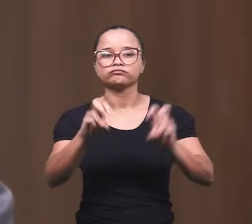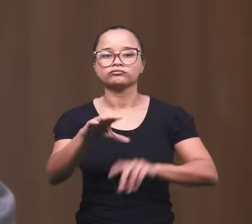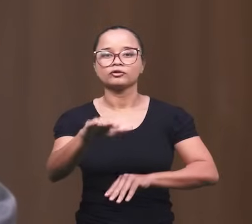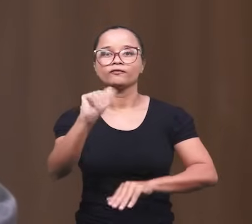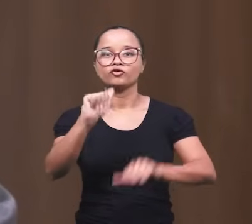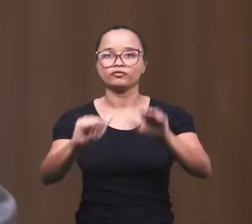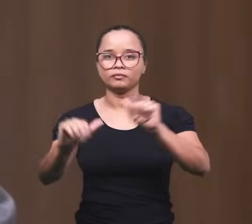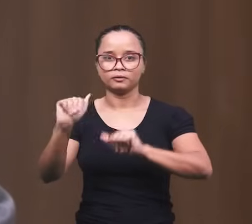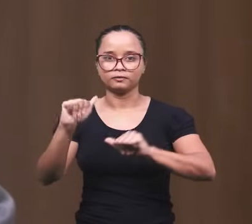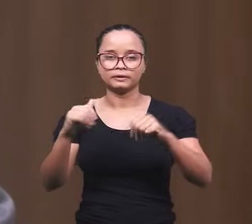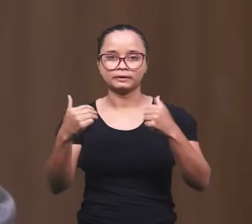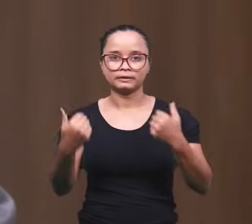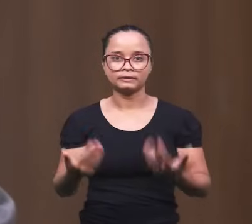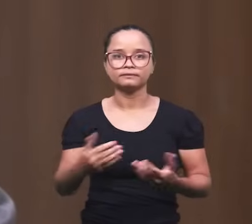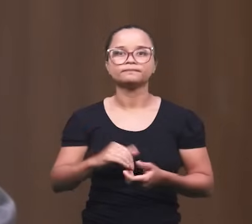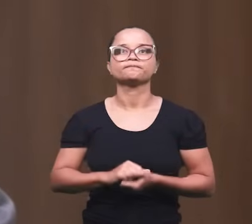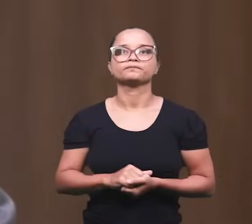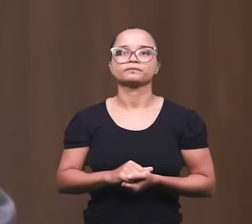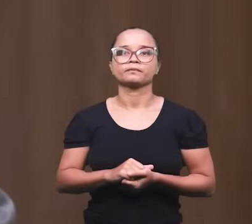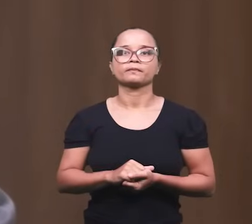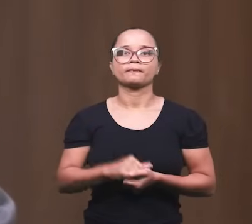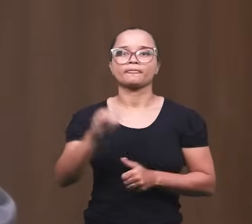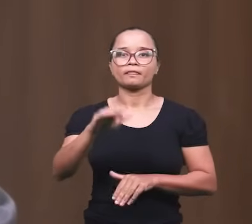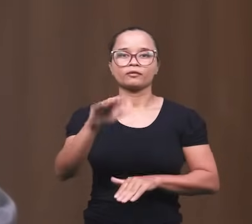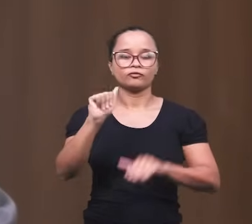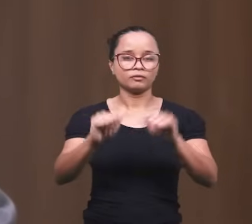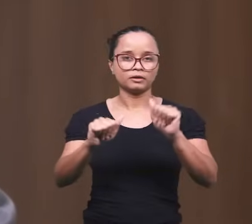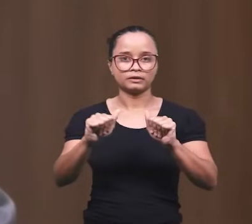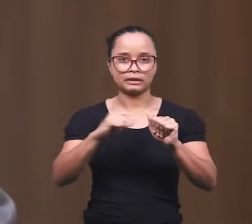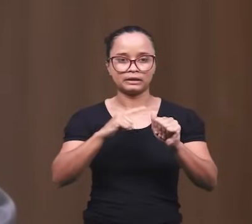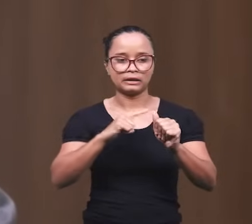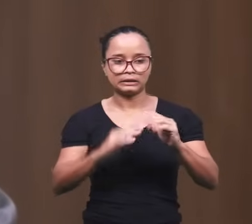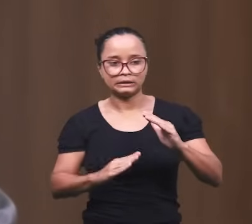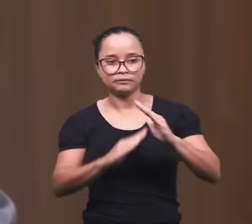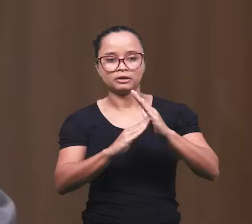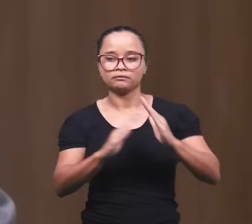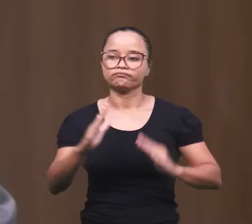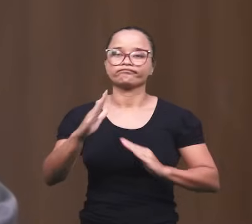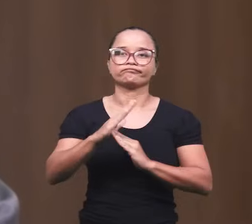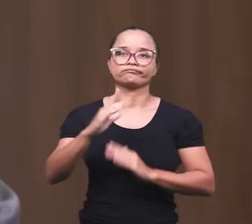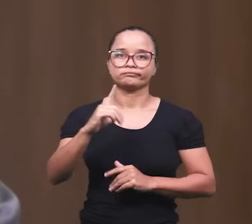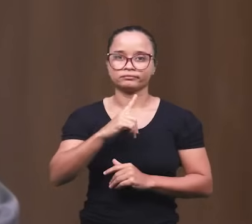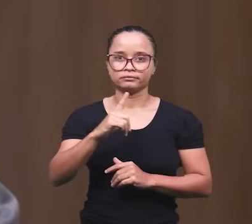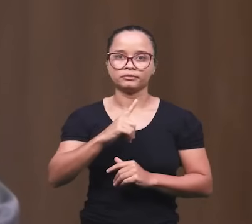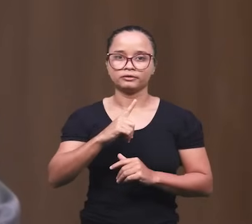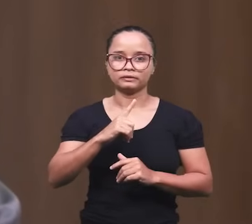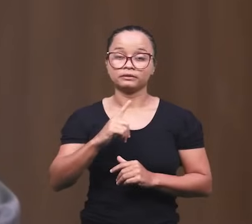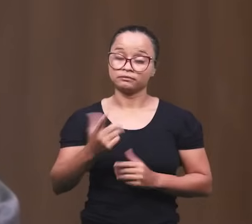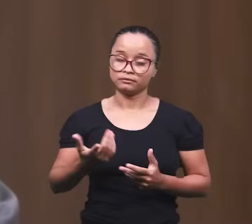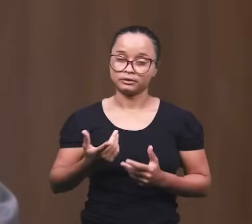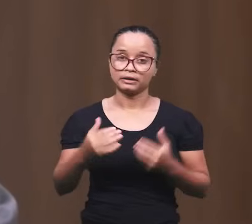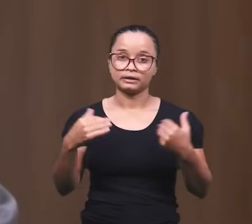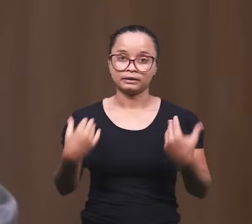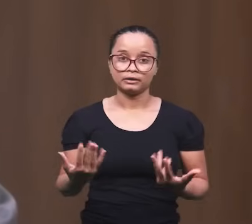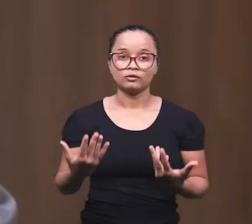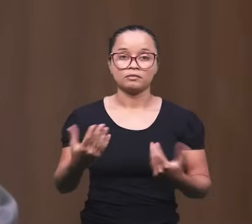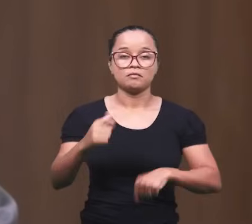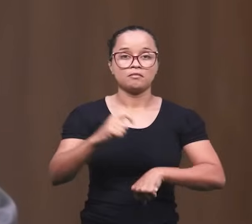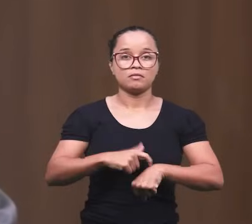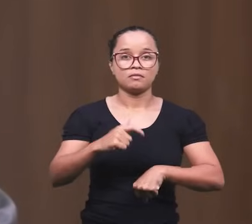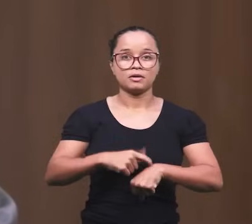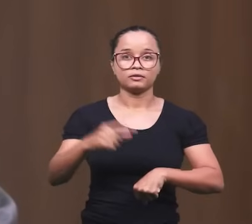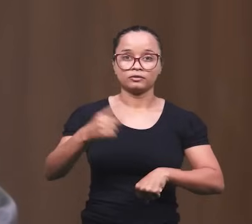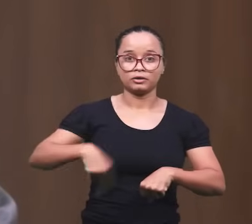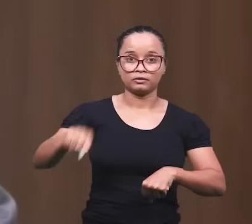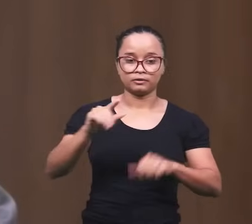então o chamado ele tem justamente uma ordenança ele tem o limite ele tem o que fazer quando nós